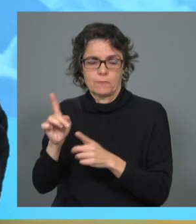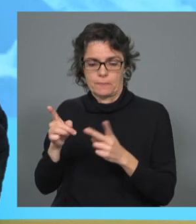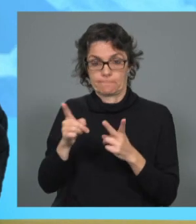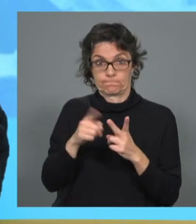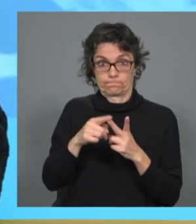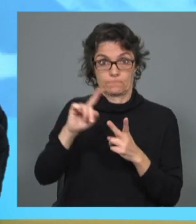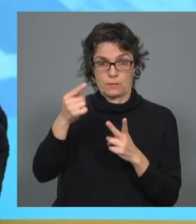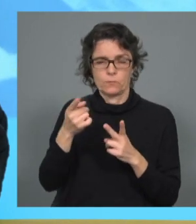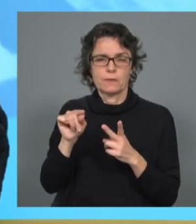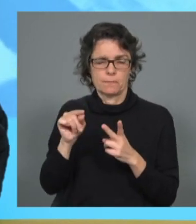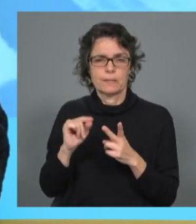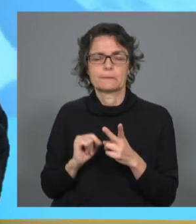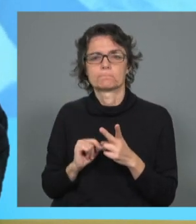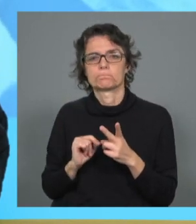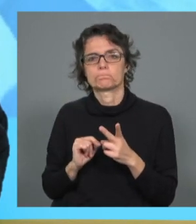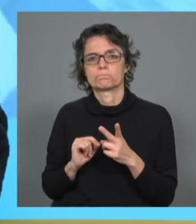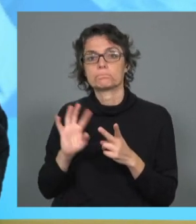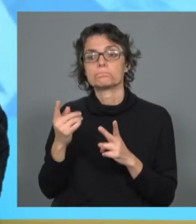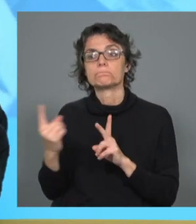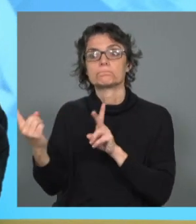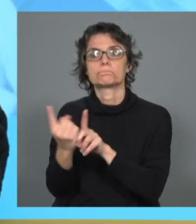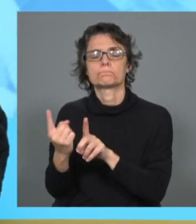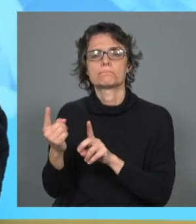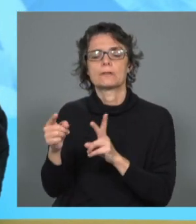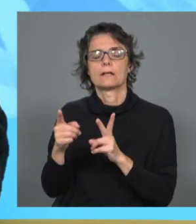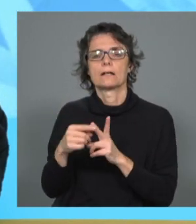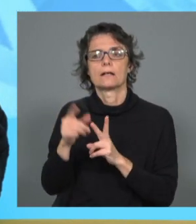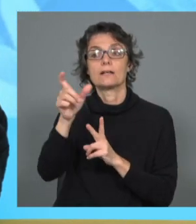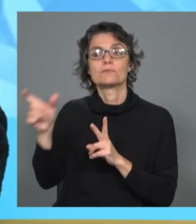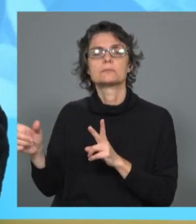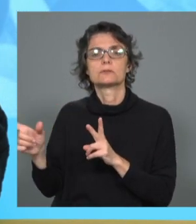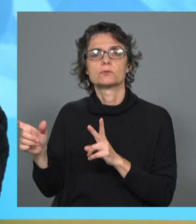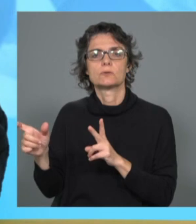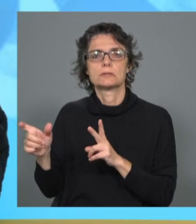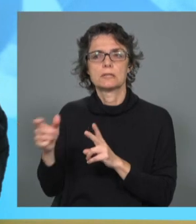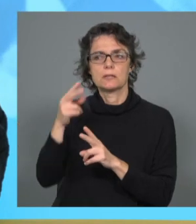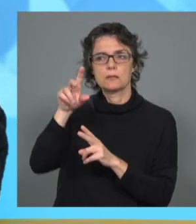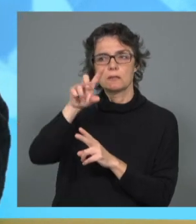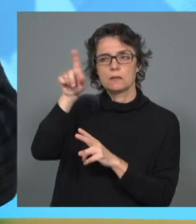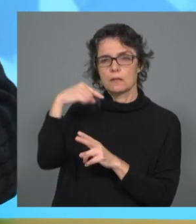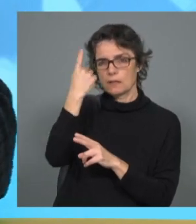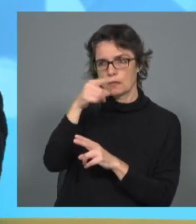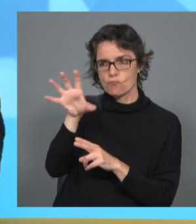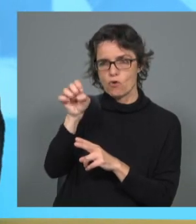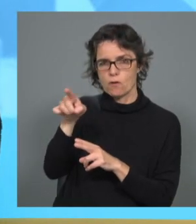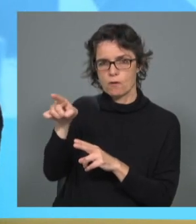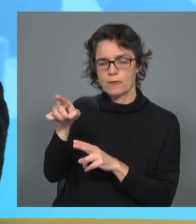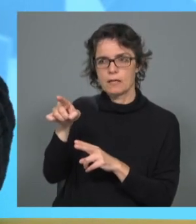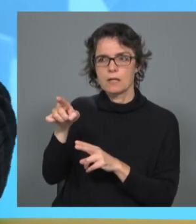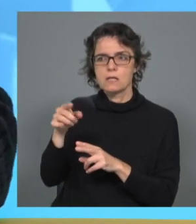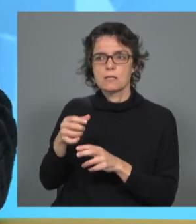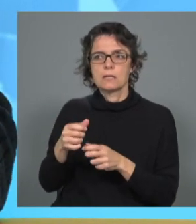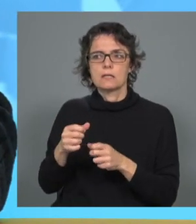que me chamou a atenção foi o facto de aquelas pessoas estarem todas muito tensas. Não é? Naquele momento, entrar no